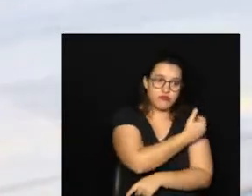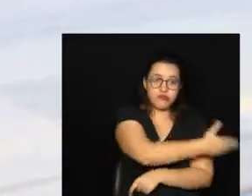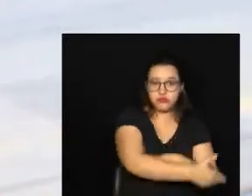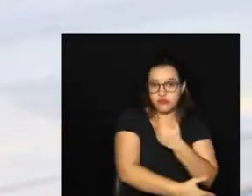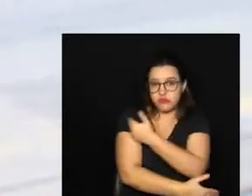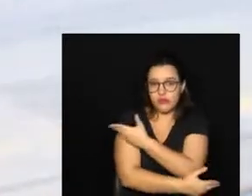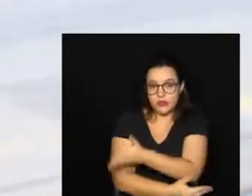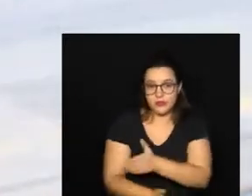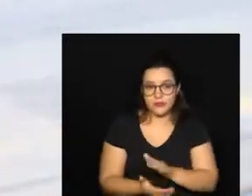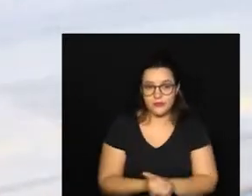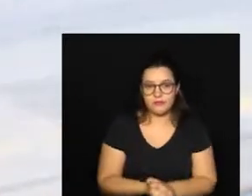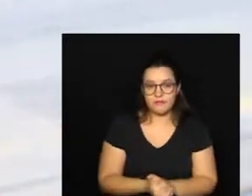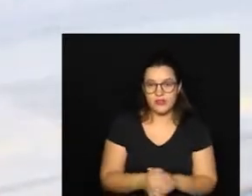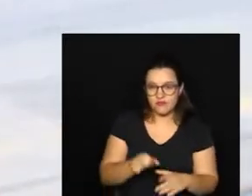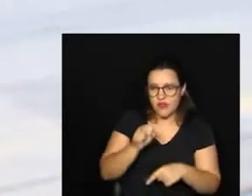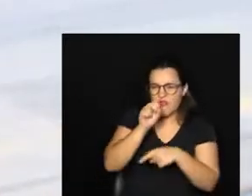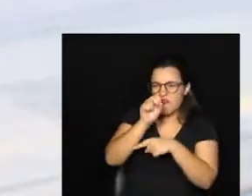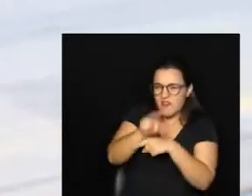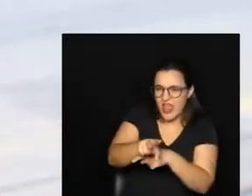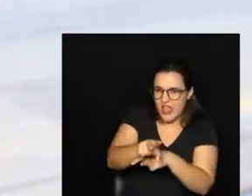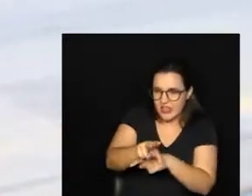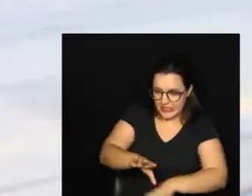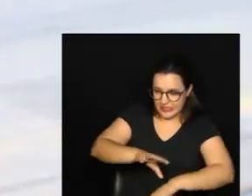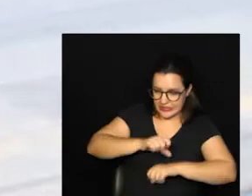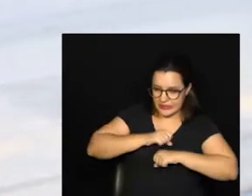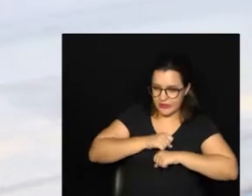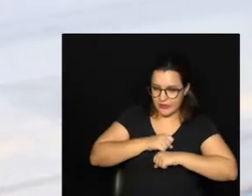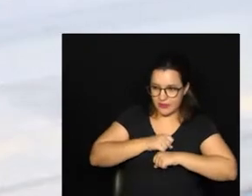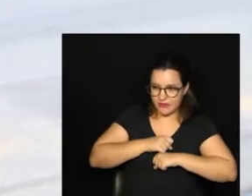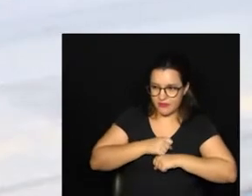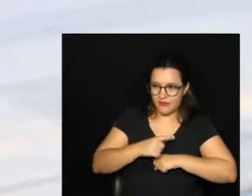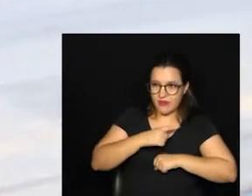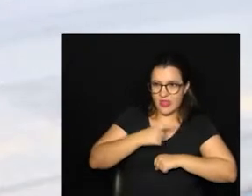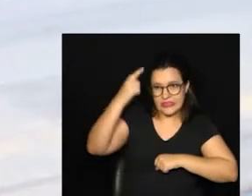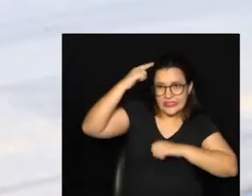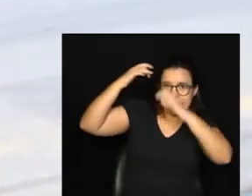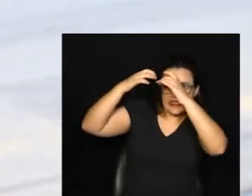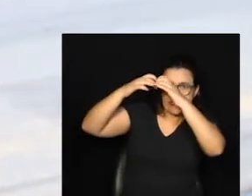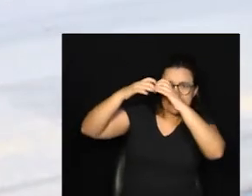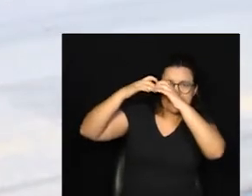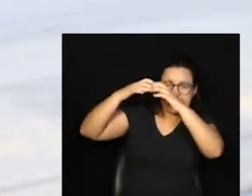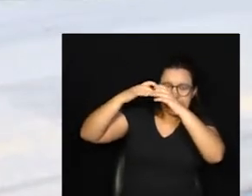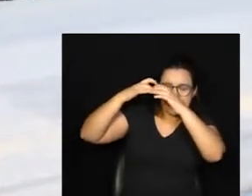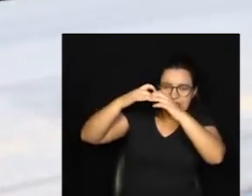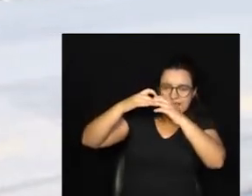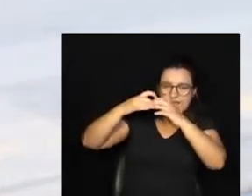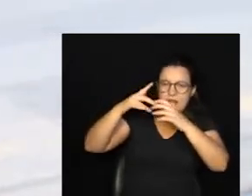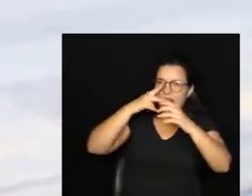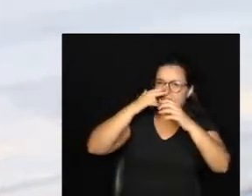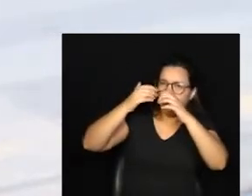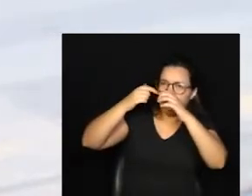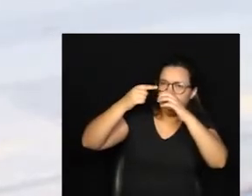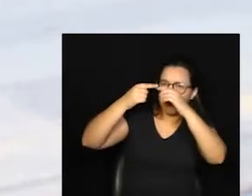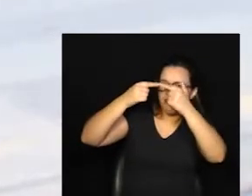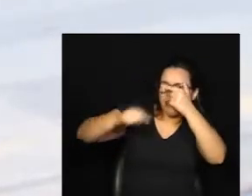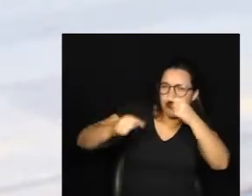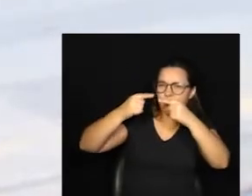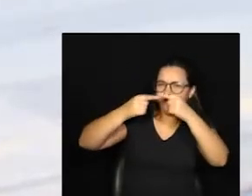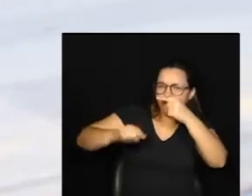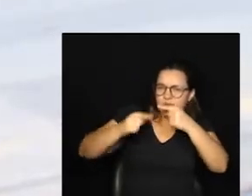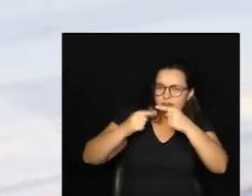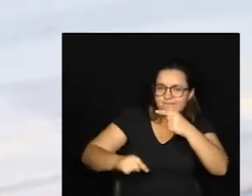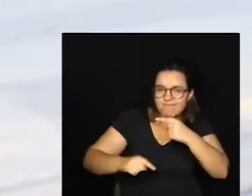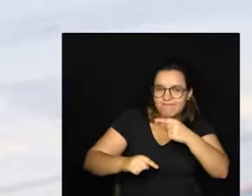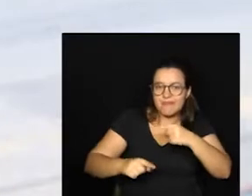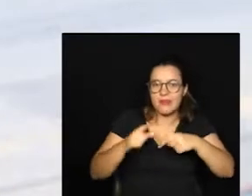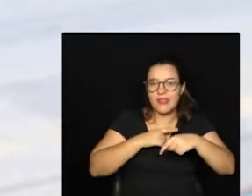atinge, na hora que ele entra no organismo da pessoa, atinge o sistema nervoso e isso pode causar alguns danos, especialmente